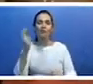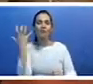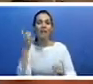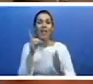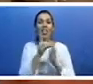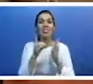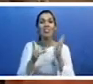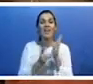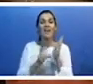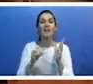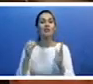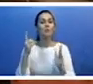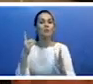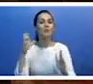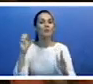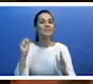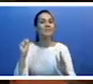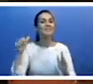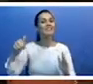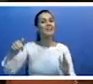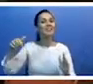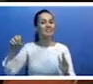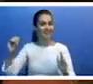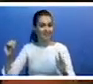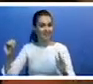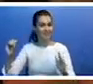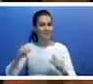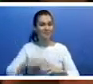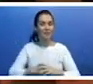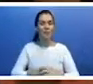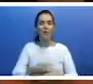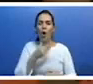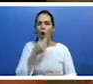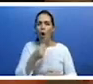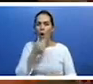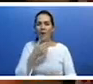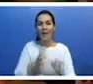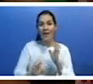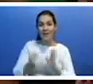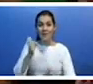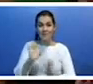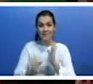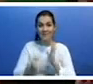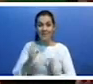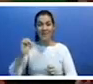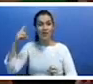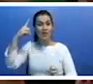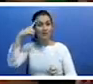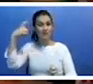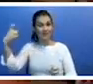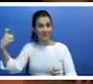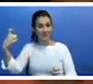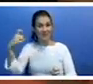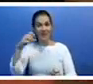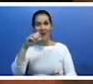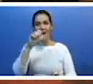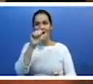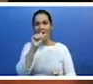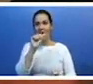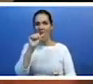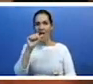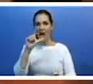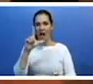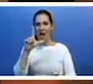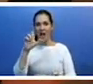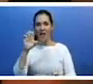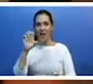de 1870, pelo empresário e inventor Alexander Graham Bell,